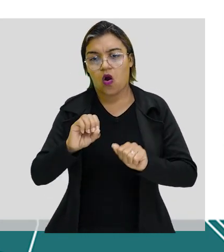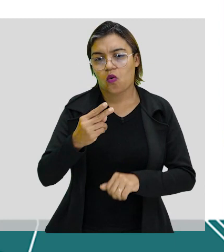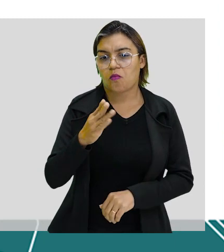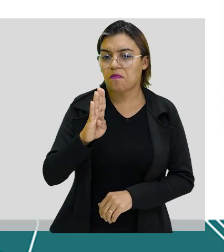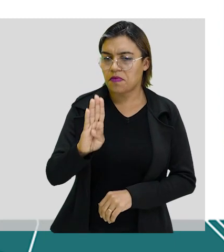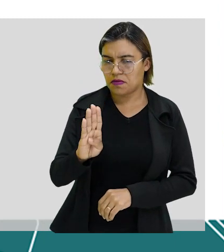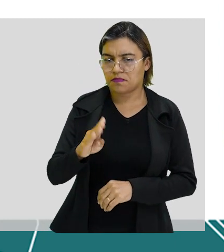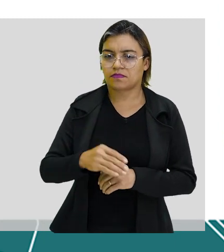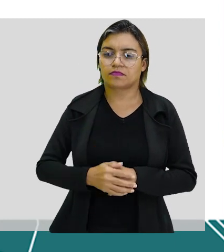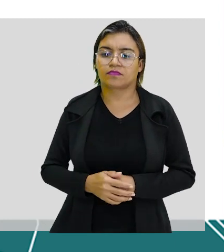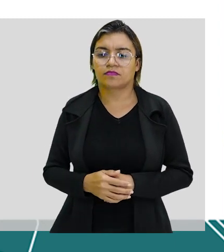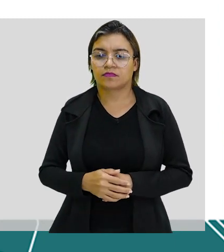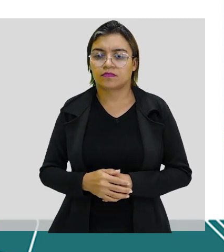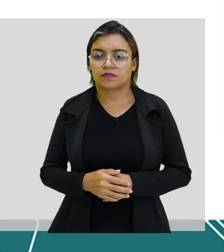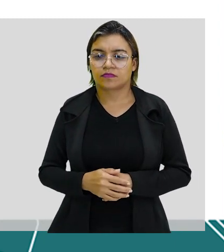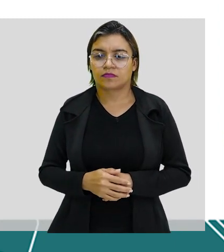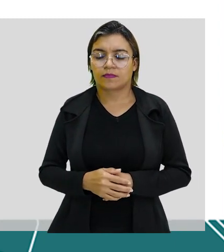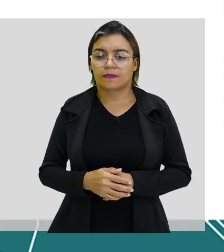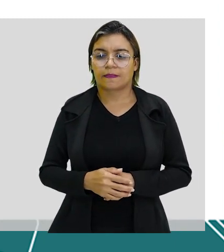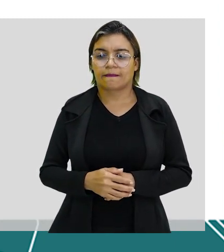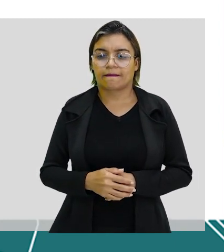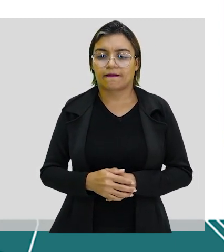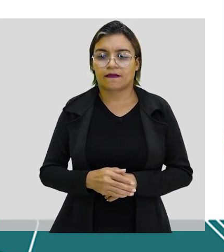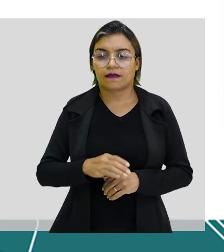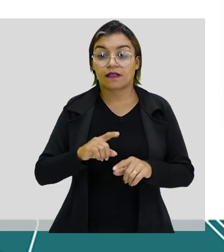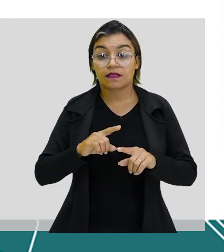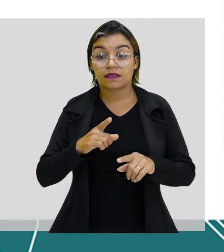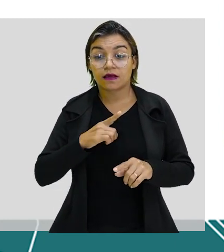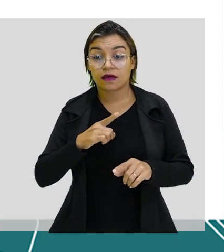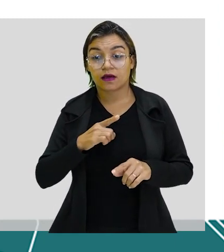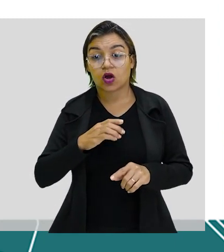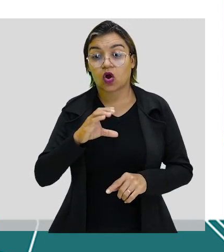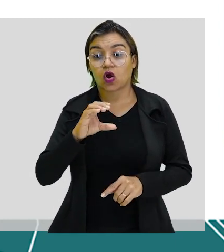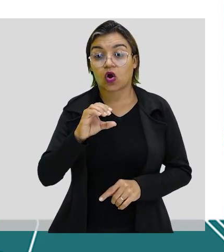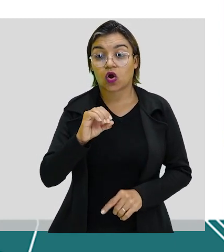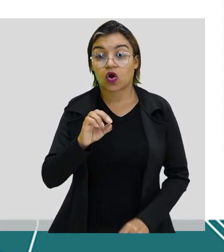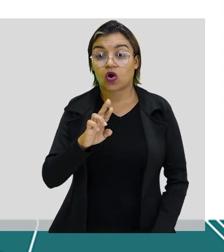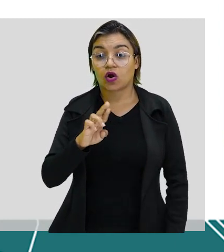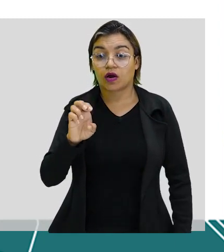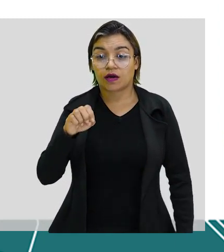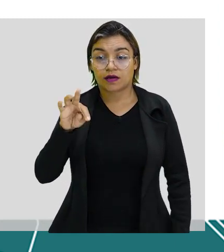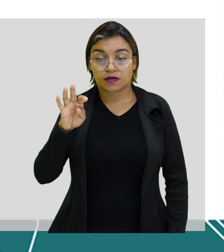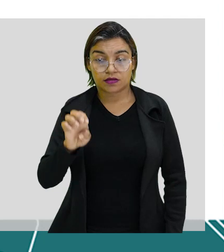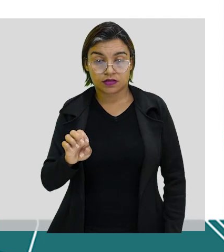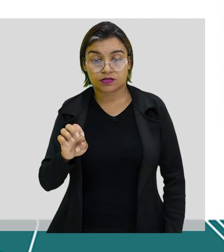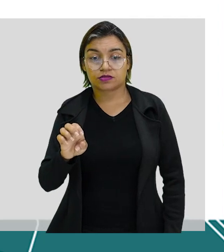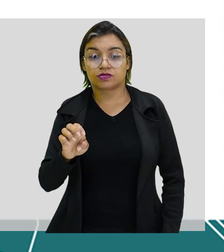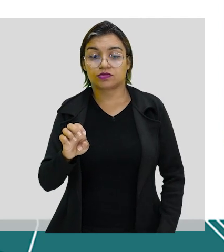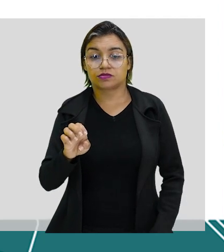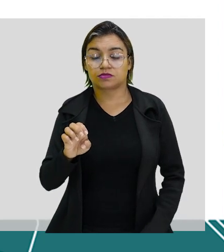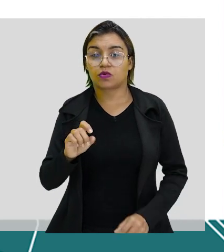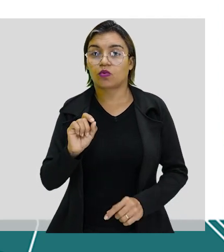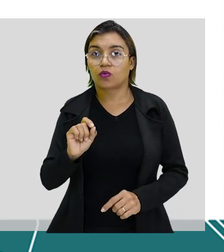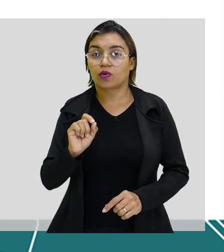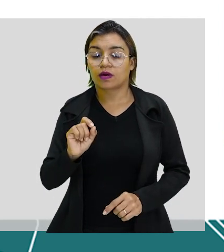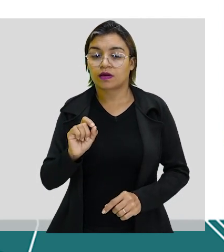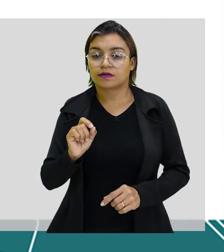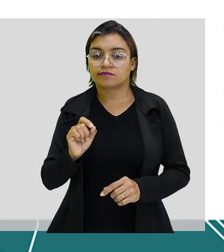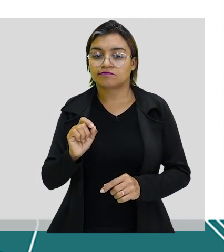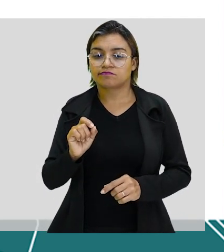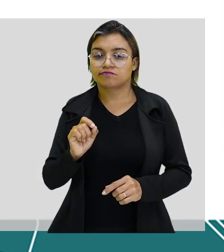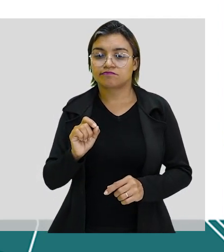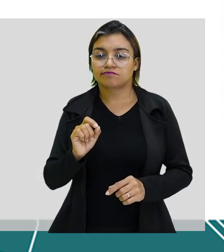B, a corrente induzida na espira terá qual sentido, né? E no momento que a chave